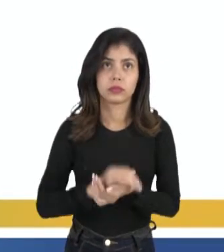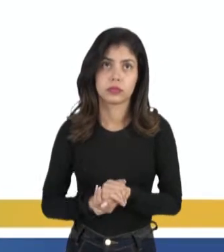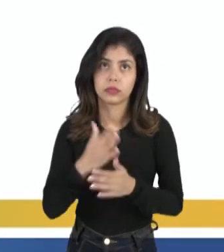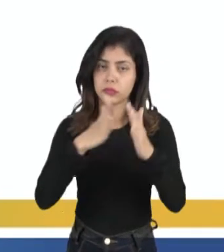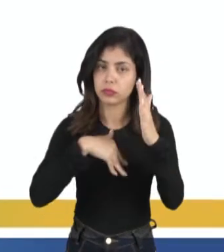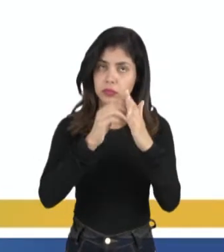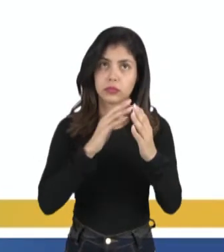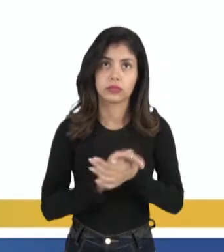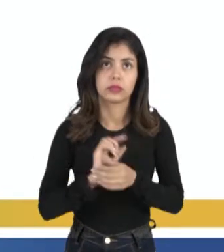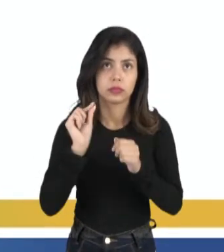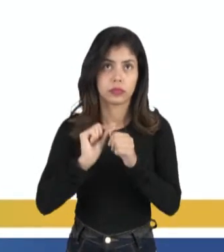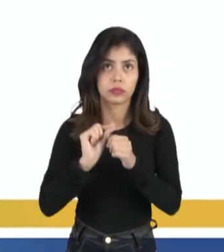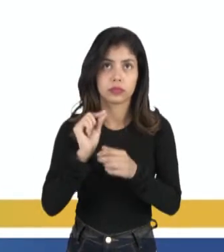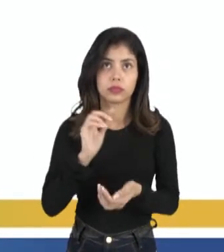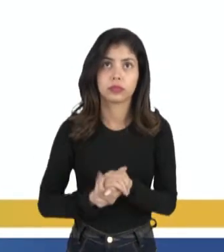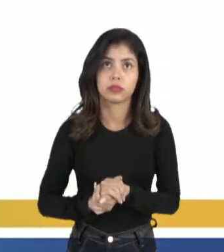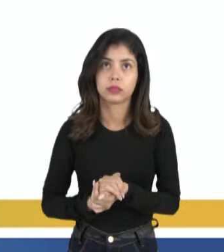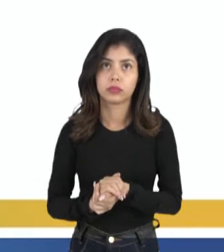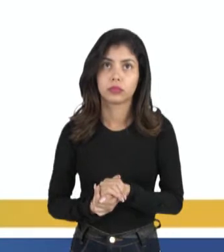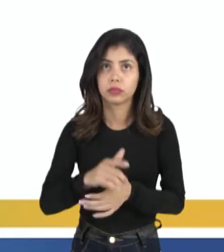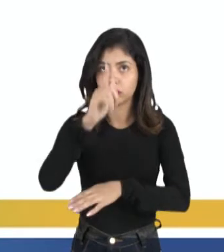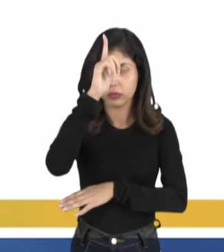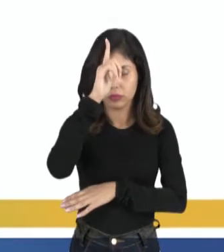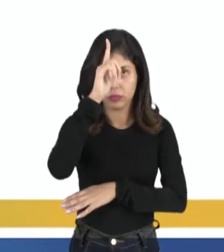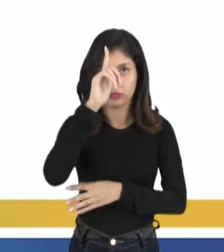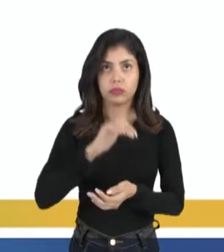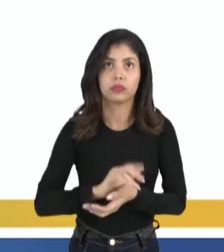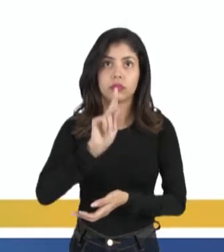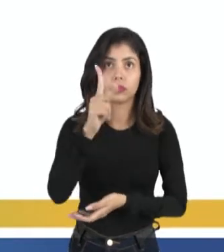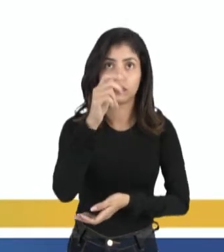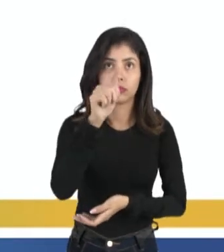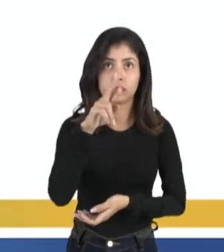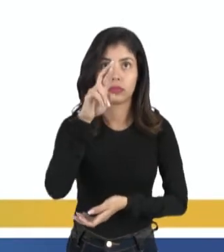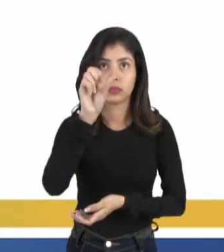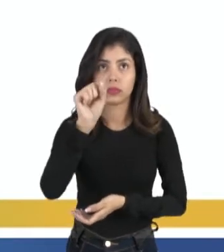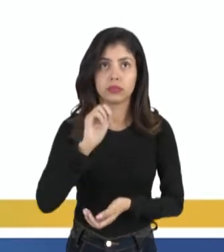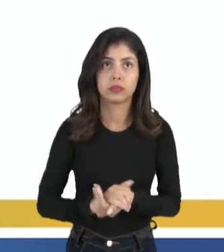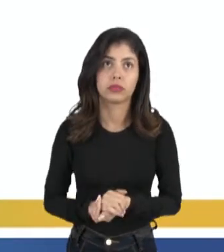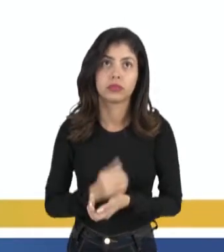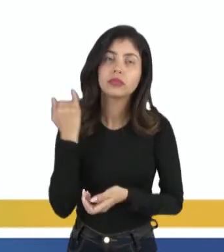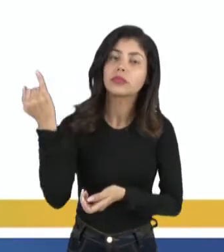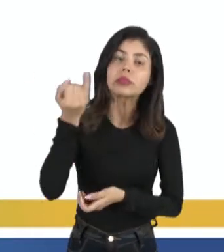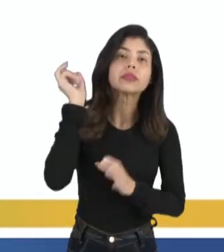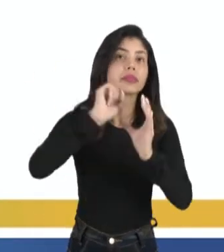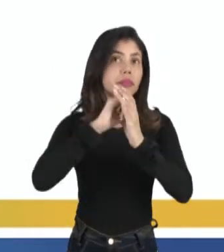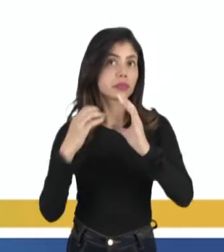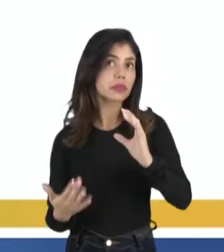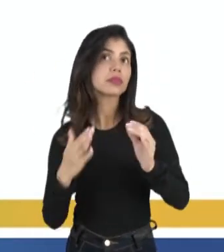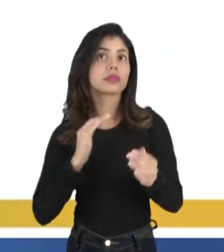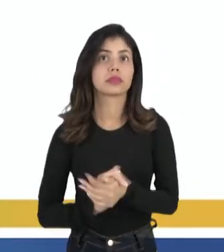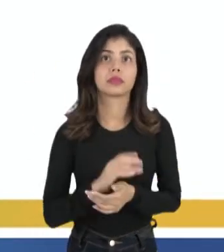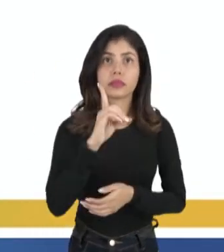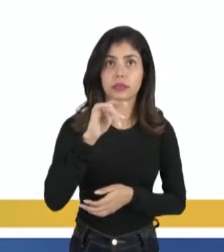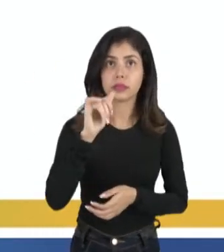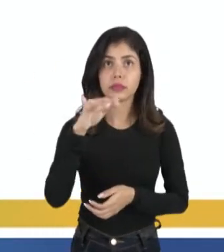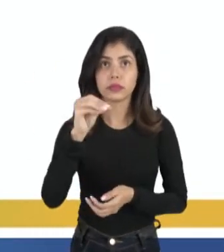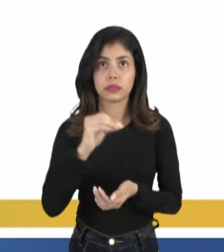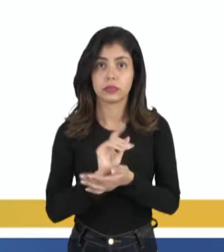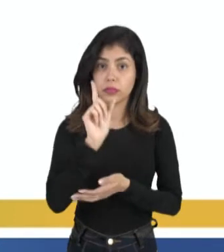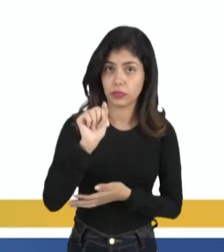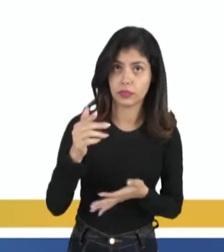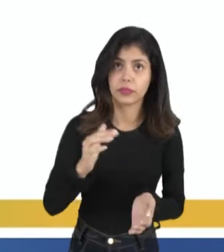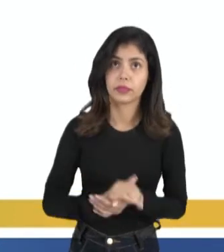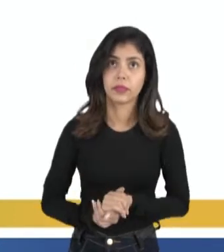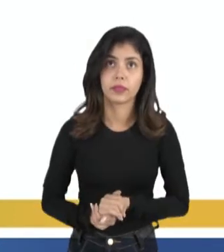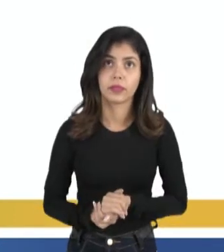e o pintor escultor e poeta franco-alemão hum arte as principais características do